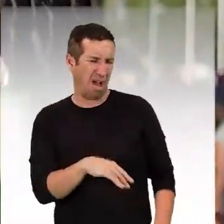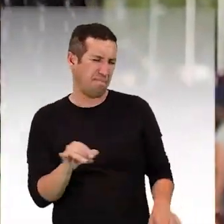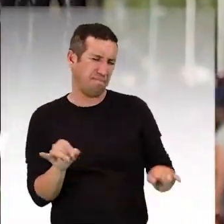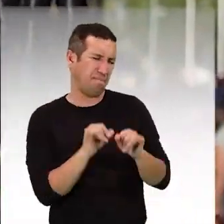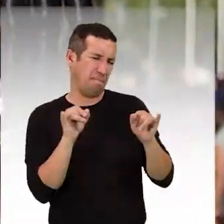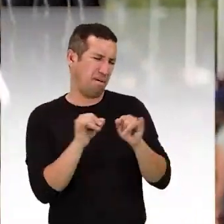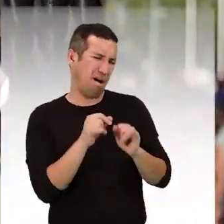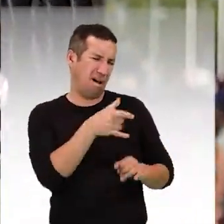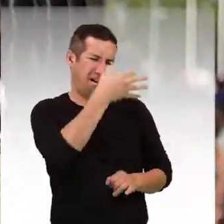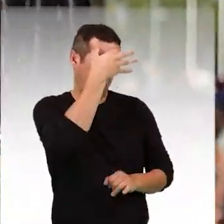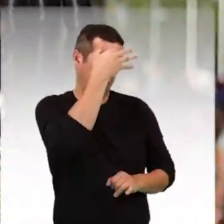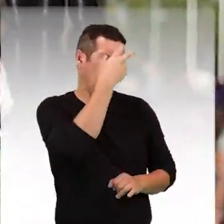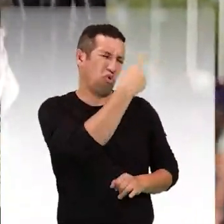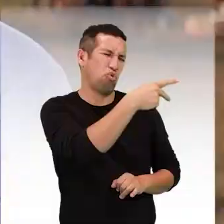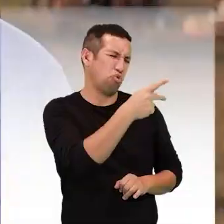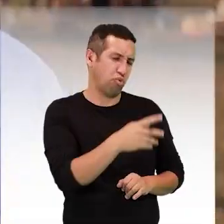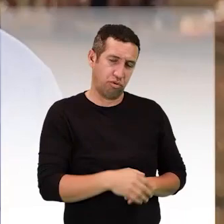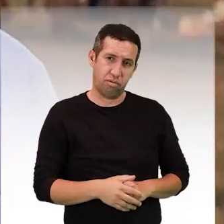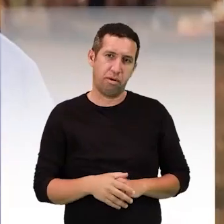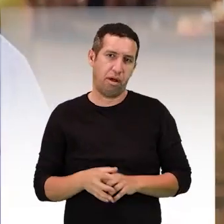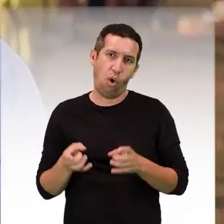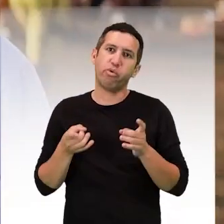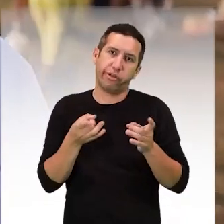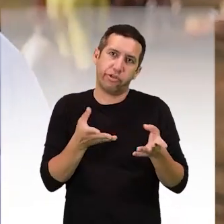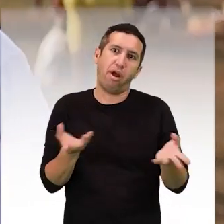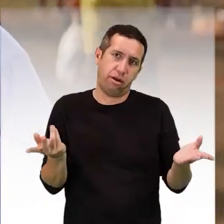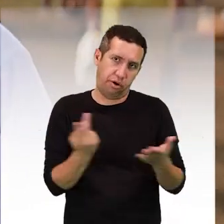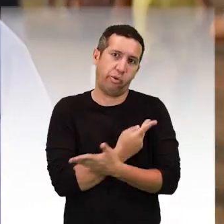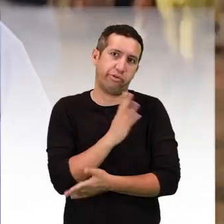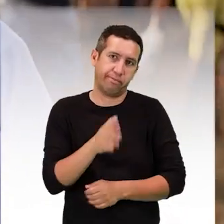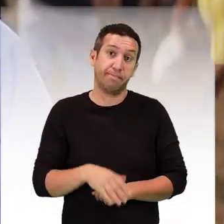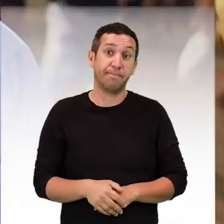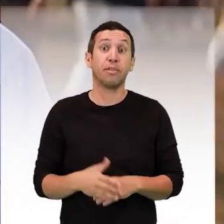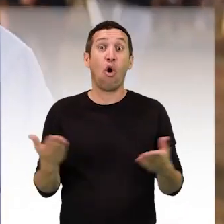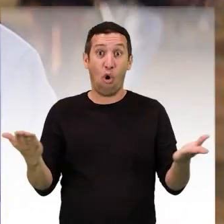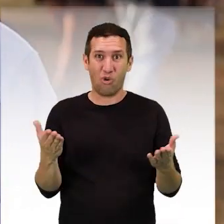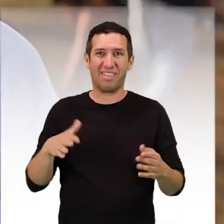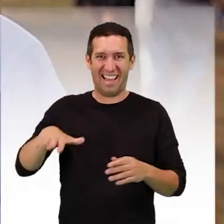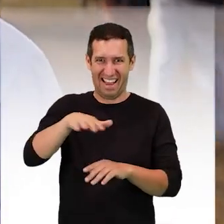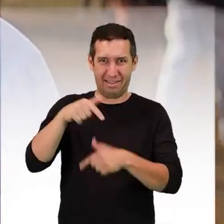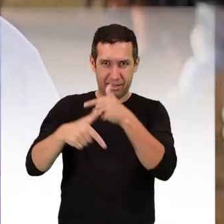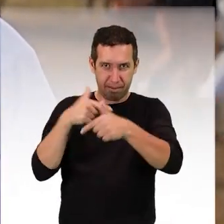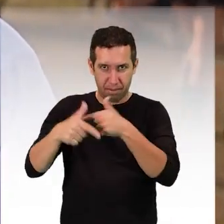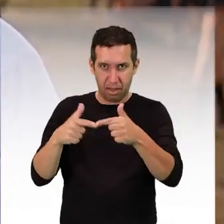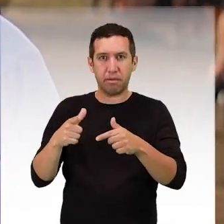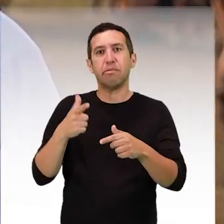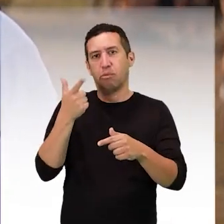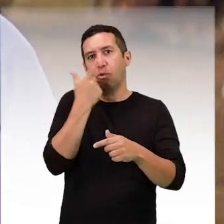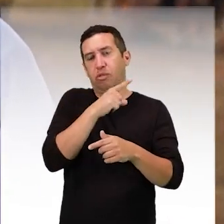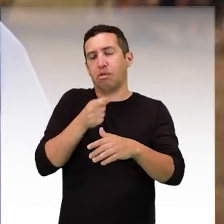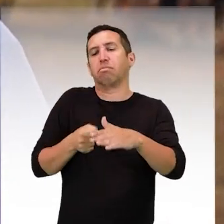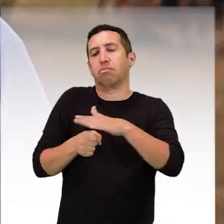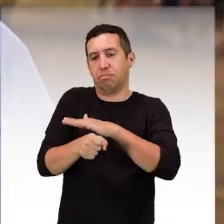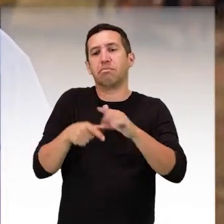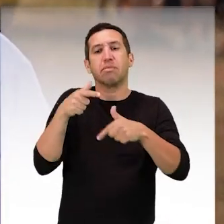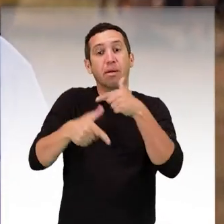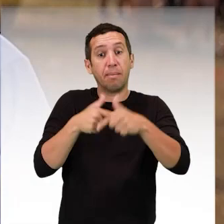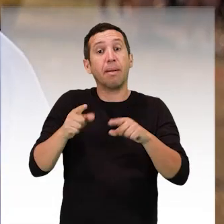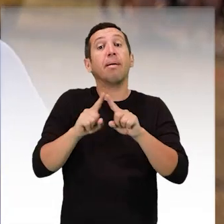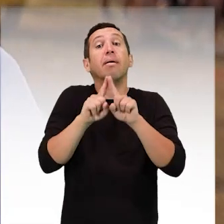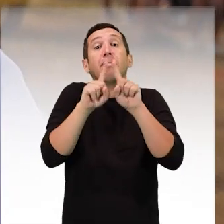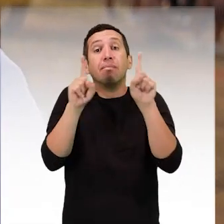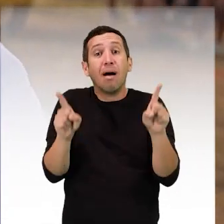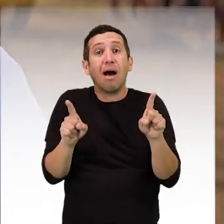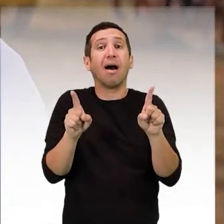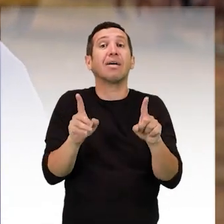era bobagem, coisa na minha cabeça. O mercado de trabalho atualmente, o LGBT ele é empregado, né? Porém